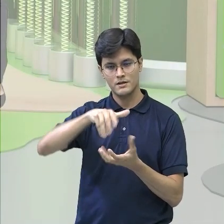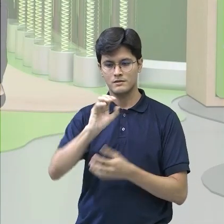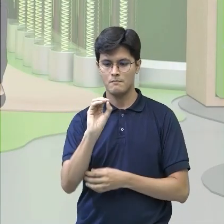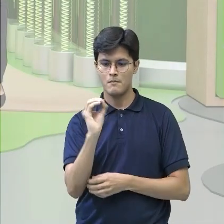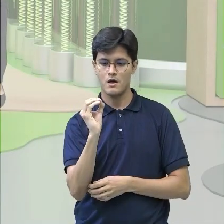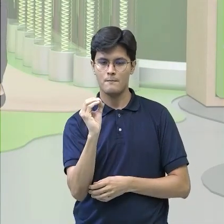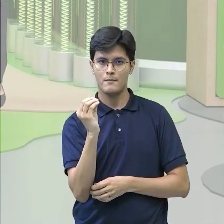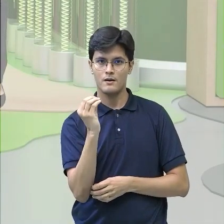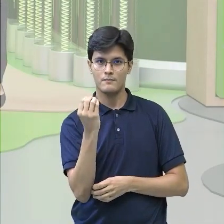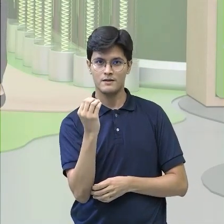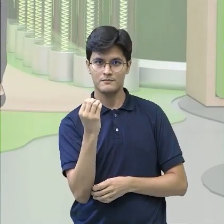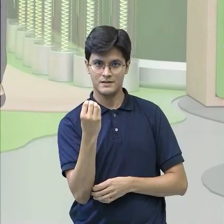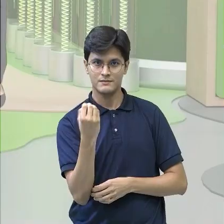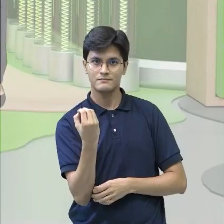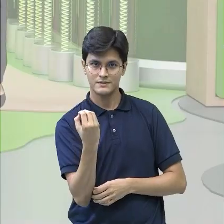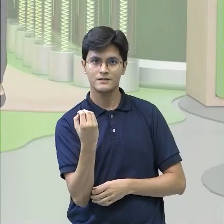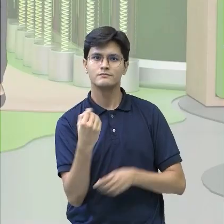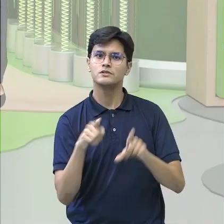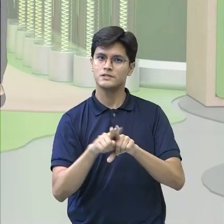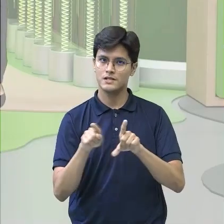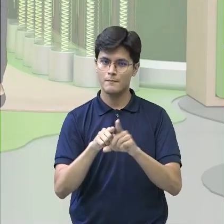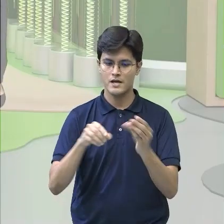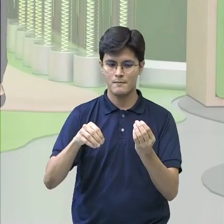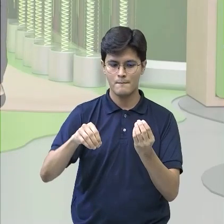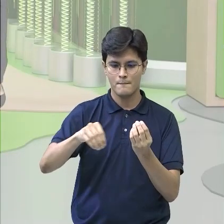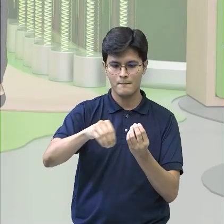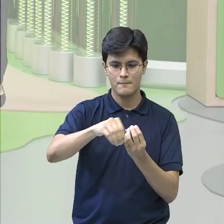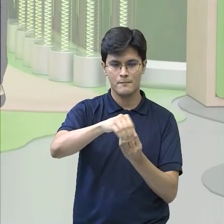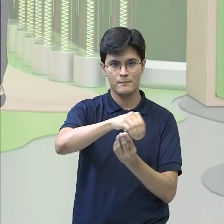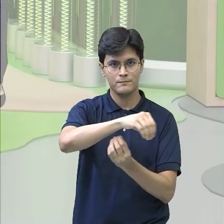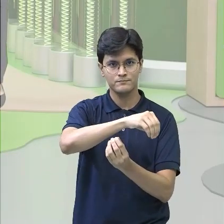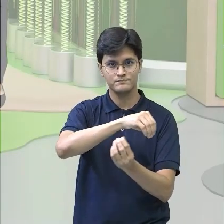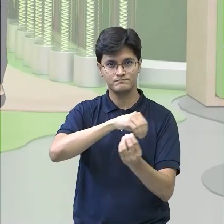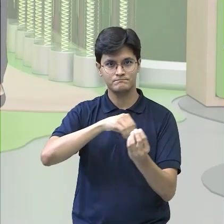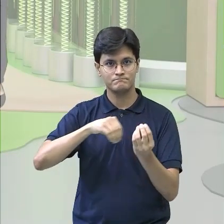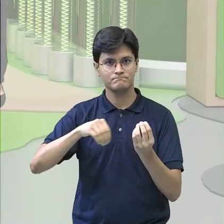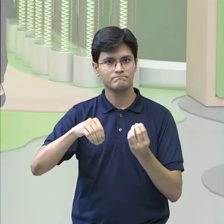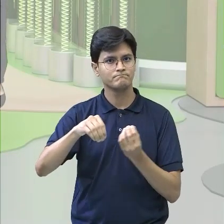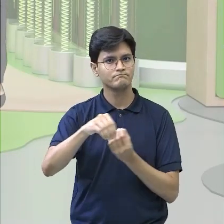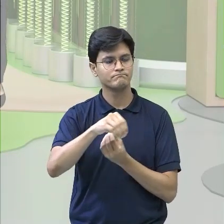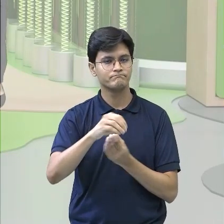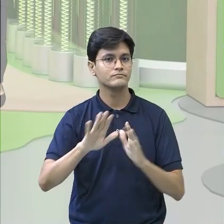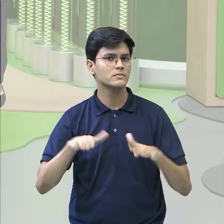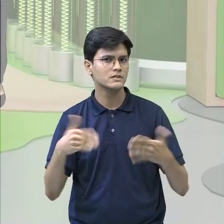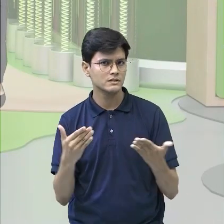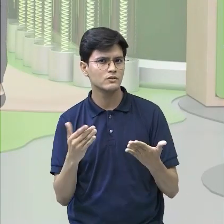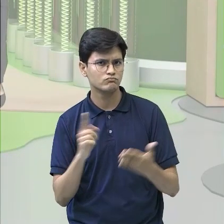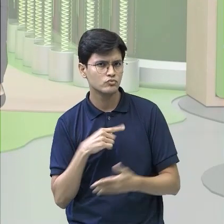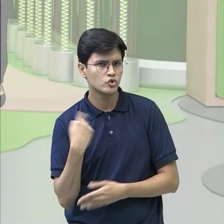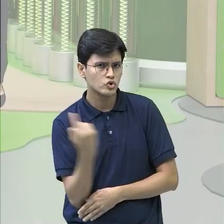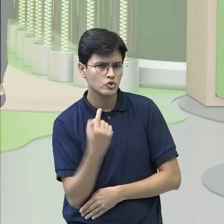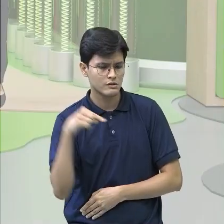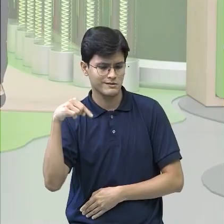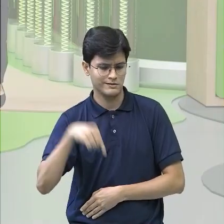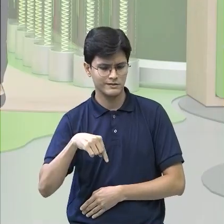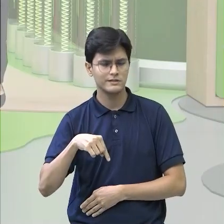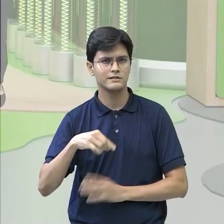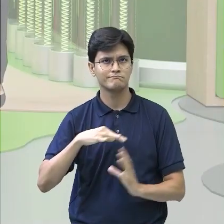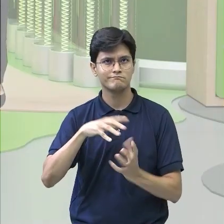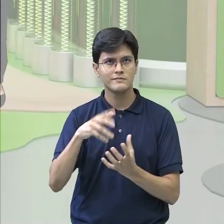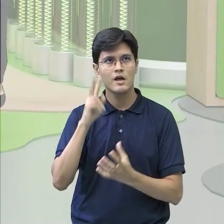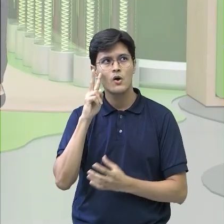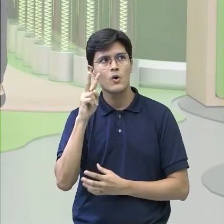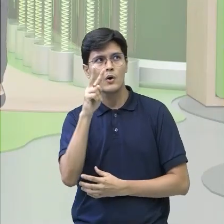fazer esse movimento também ao redor do Sol, tá? Então a gente não percebe, mas esse planeta está se